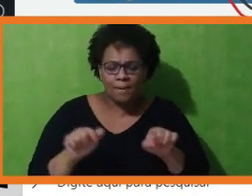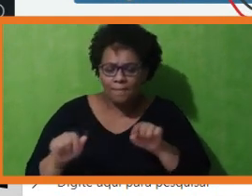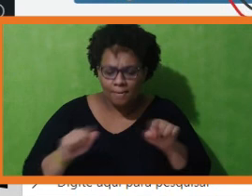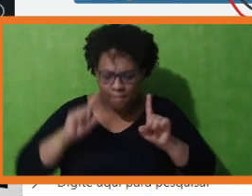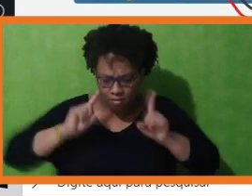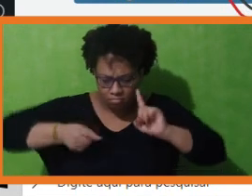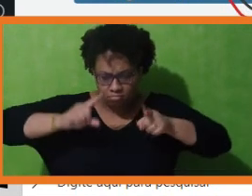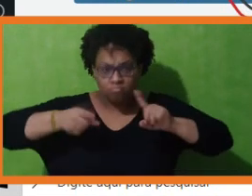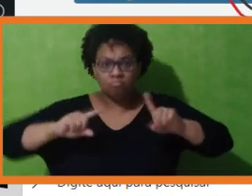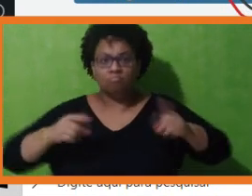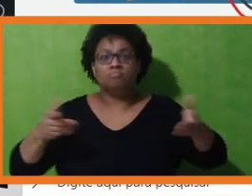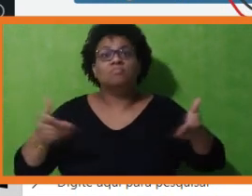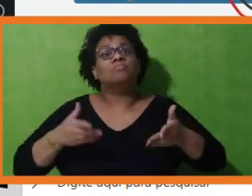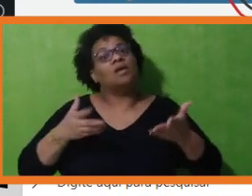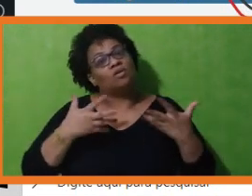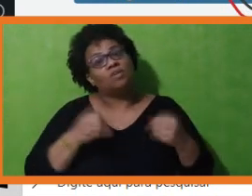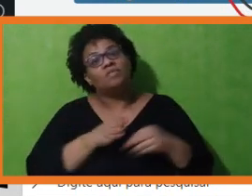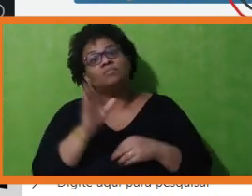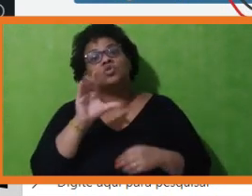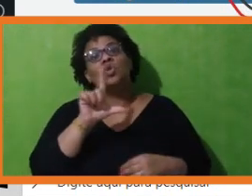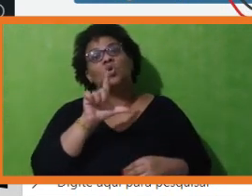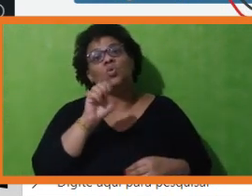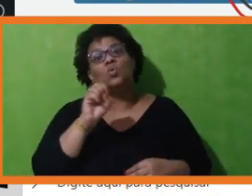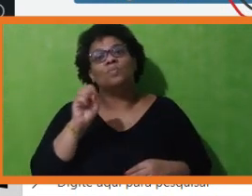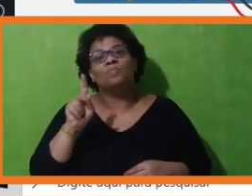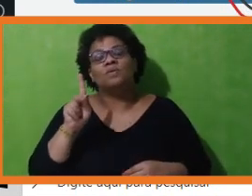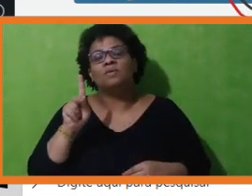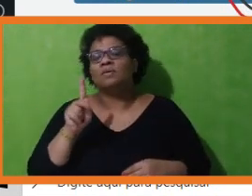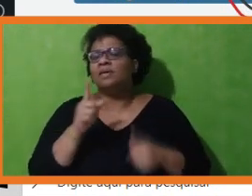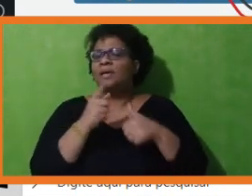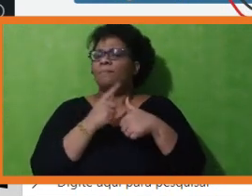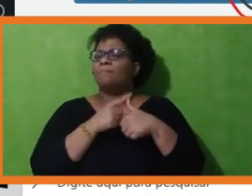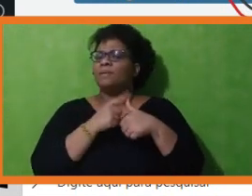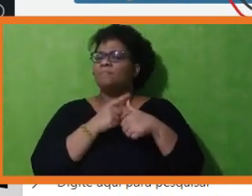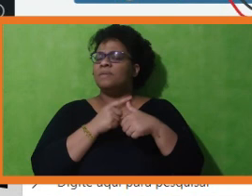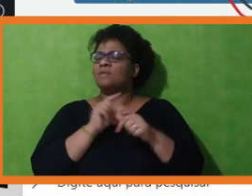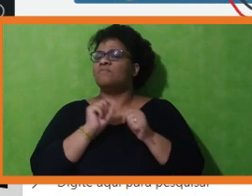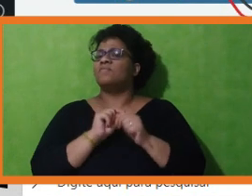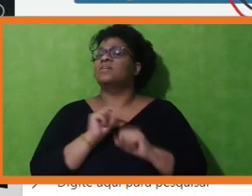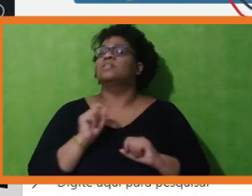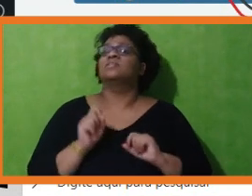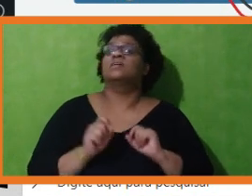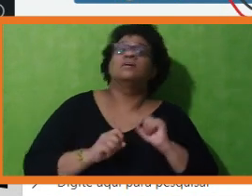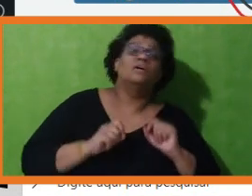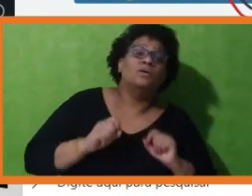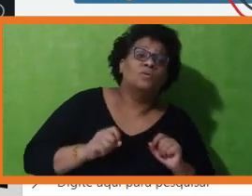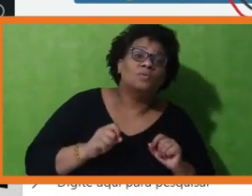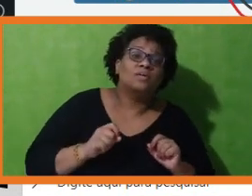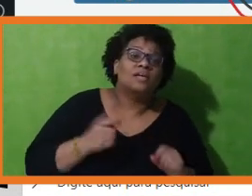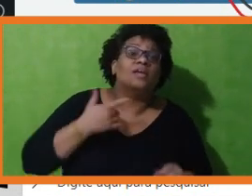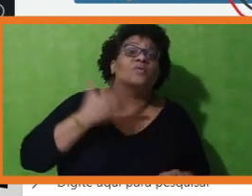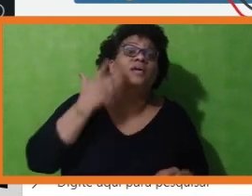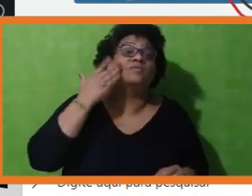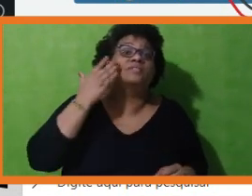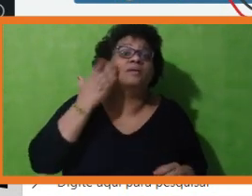declaramos aqui o que faz cada porta. Vamos entrar agora no nosso loop. A primeira coisa que eu posso fazer no nosso loop é o